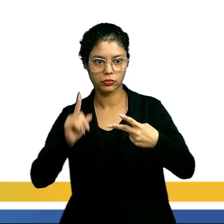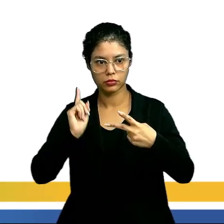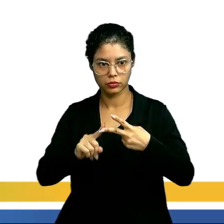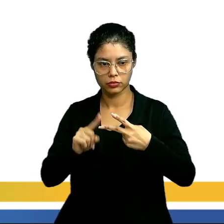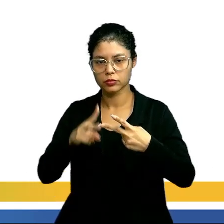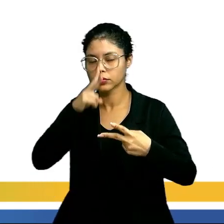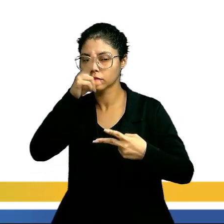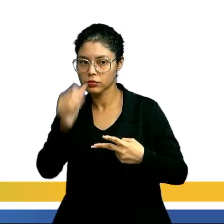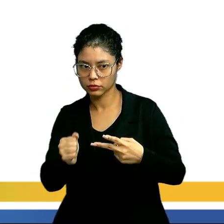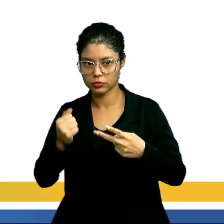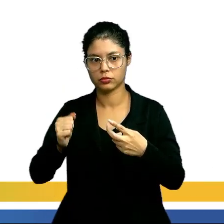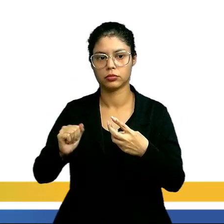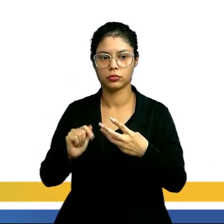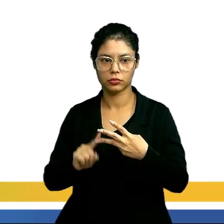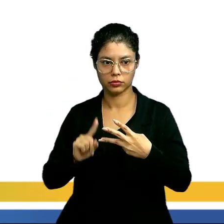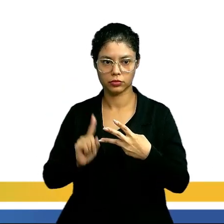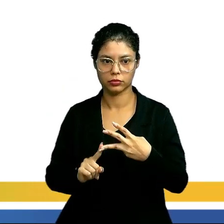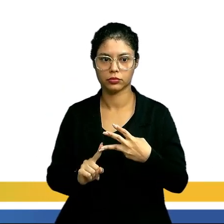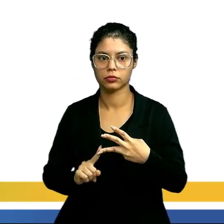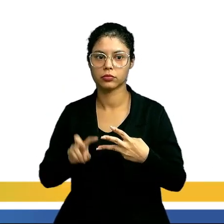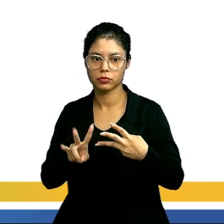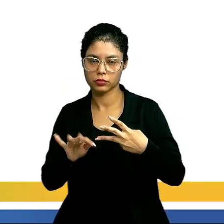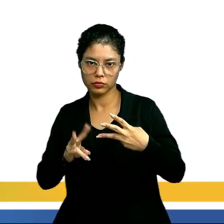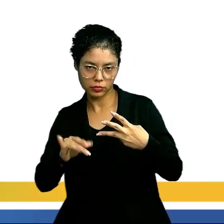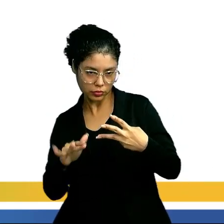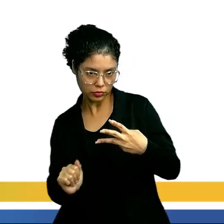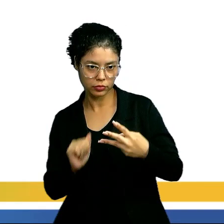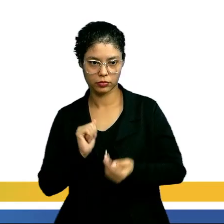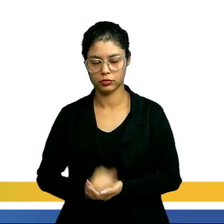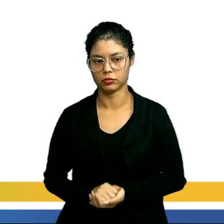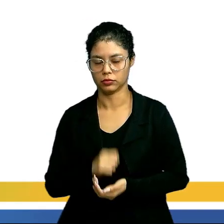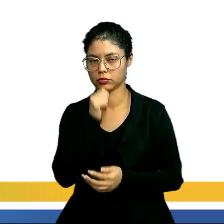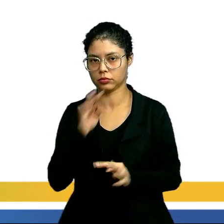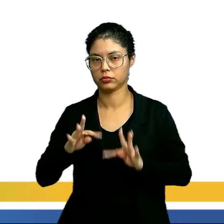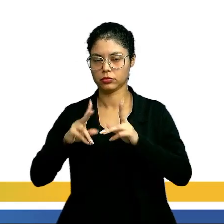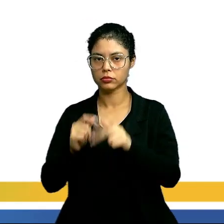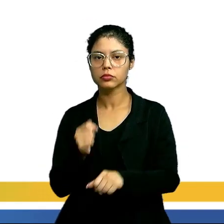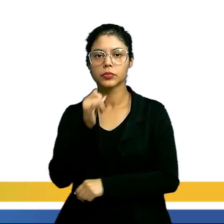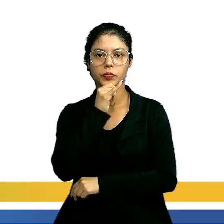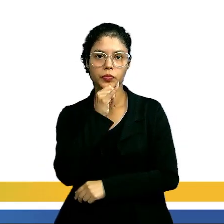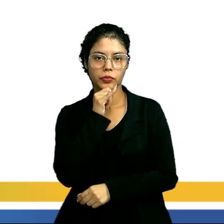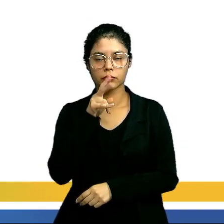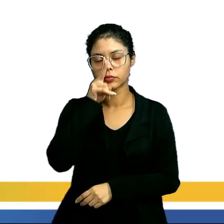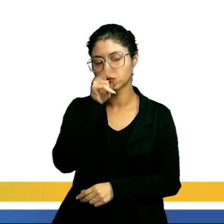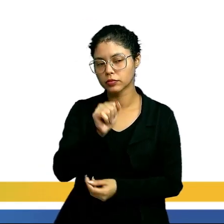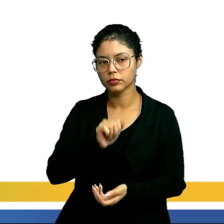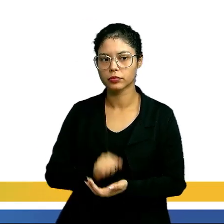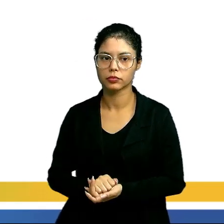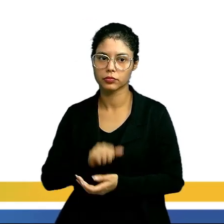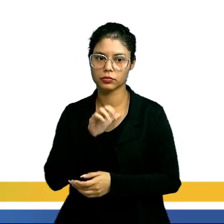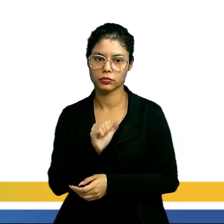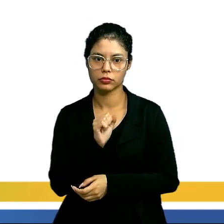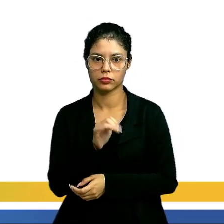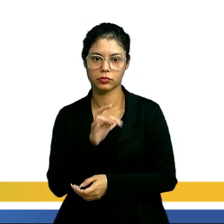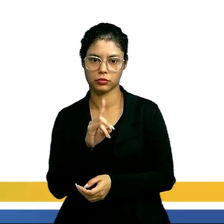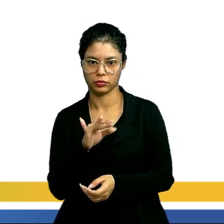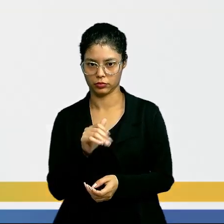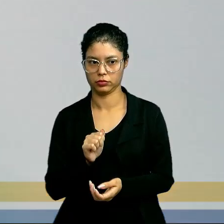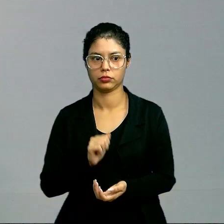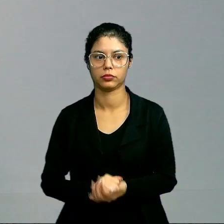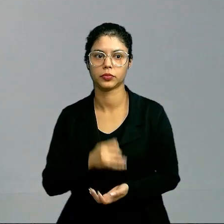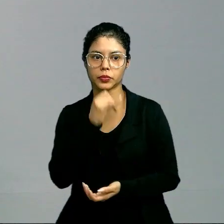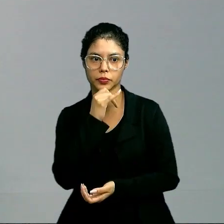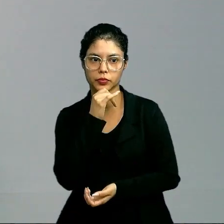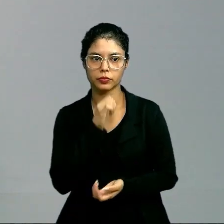força de atrito, a resistência do ar, a viscosidade. Então, tudo isso são exemplos de forças dissipativas.